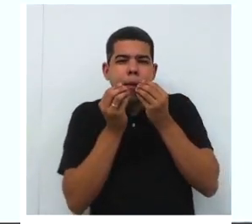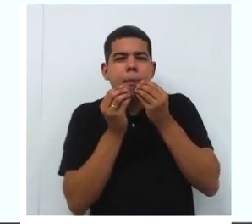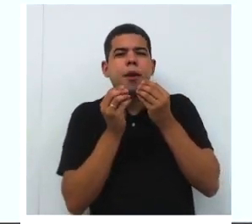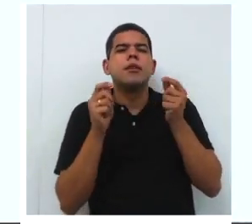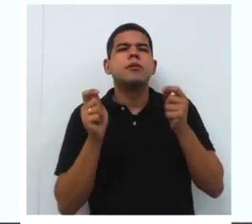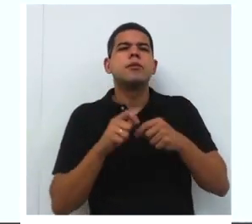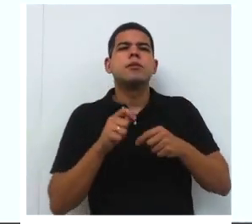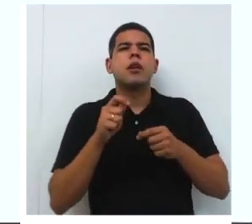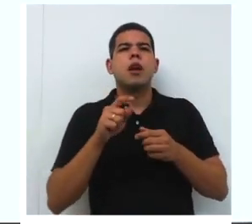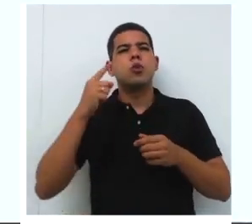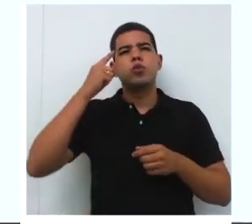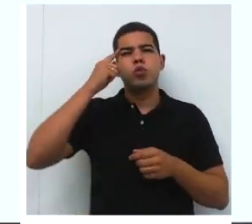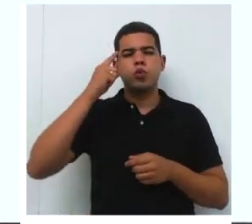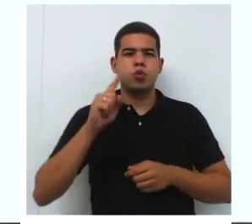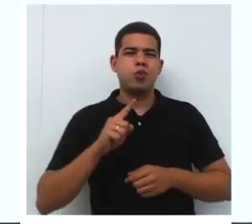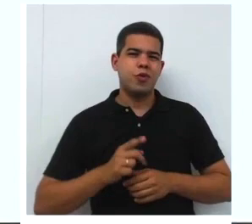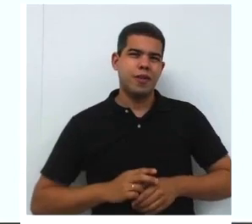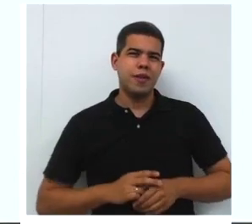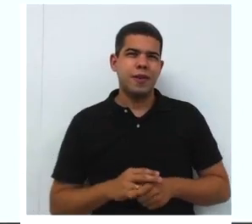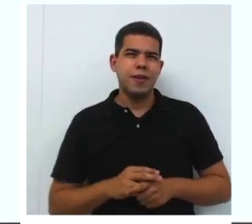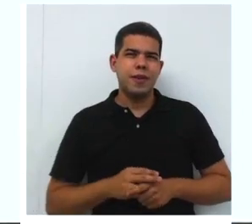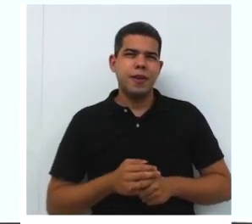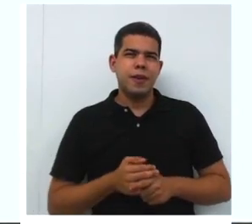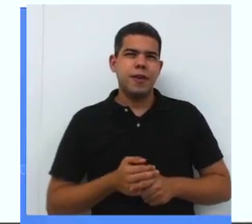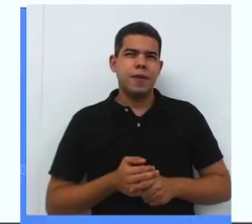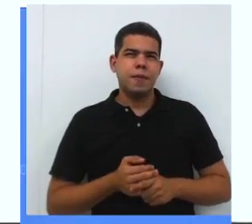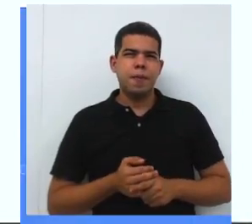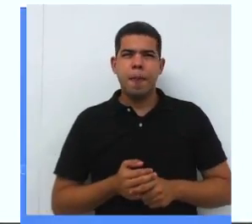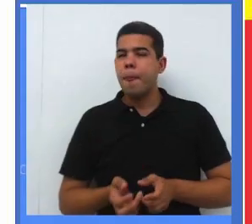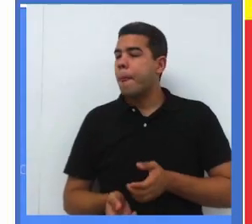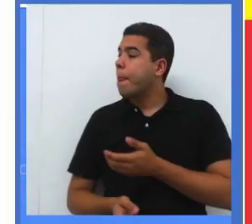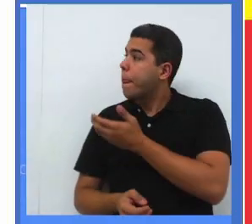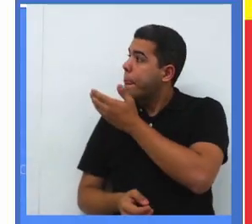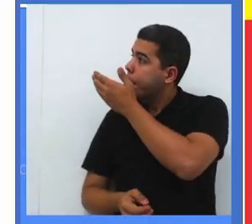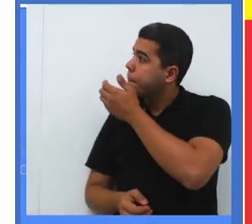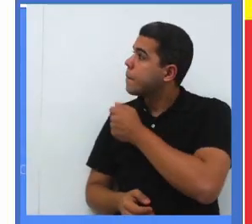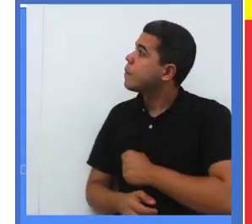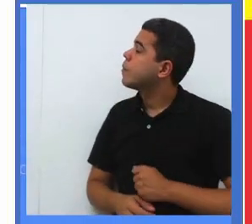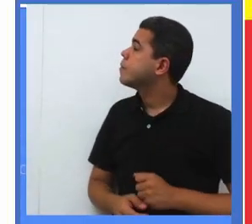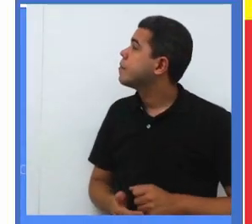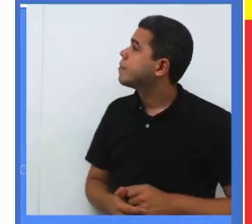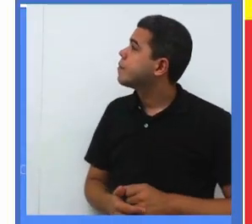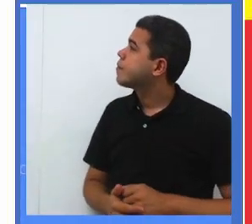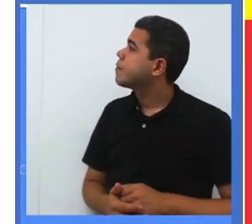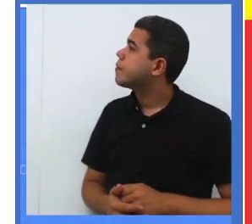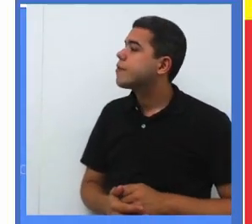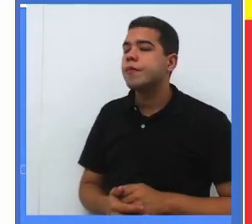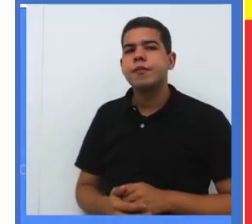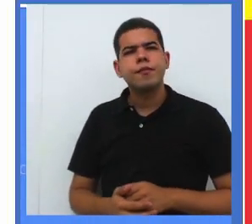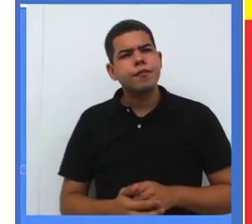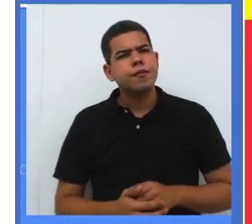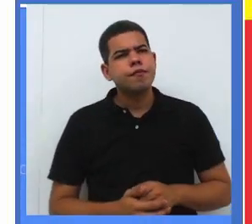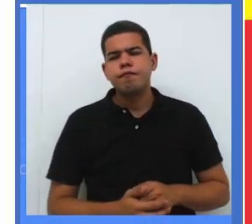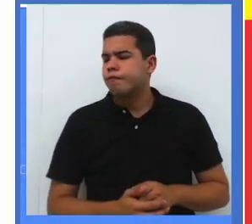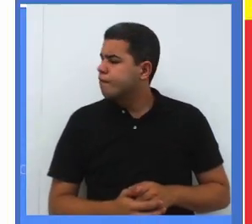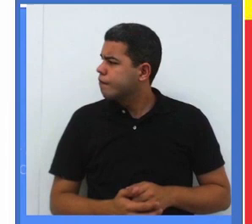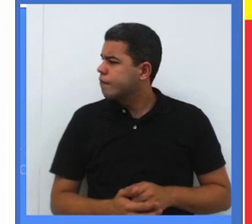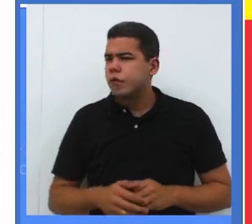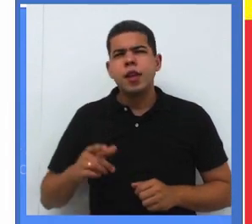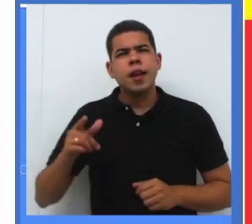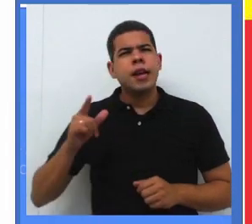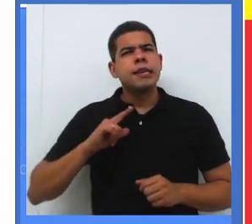mastigadazinha, para que não reste nenhuma dúvida para vocês. Veja, a nossa atividade de fixação é o quê? Indique a oração em que há